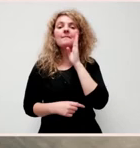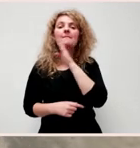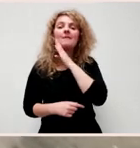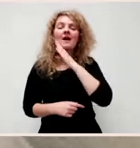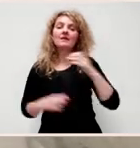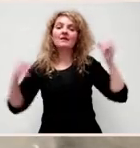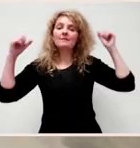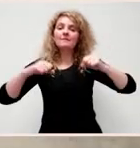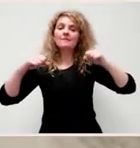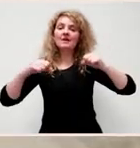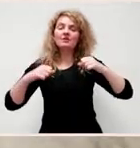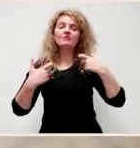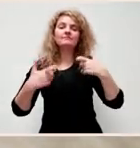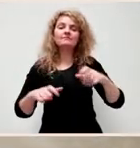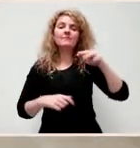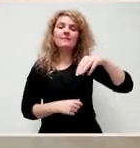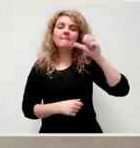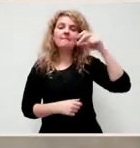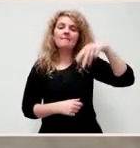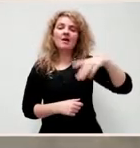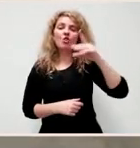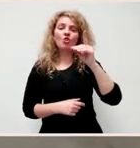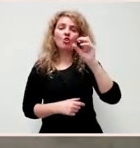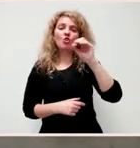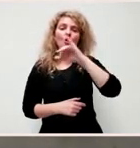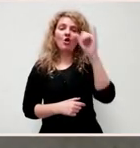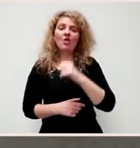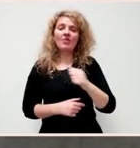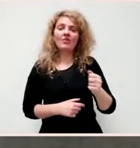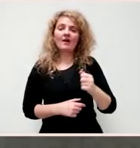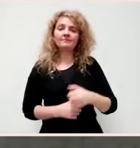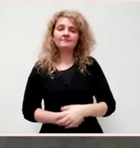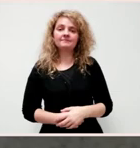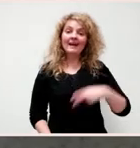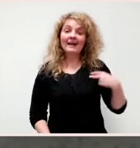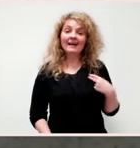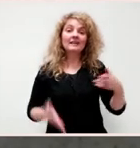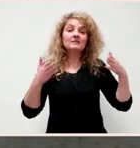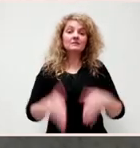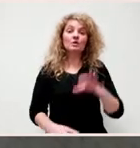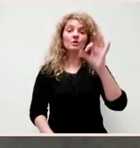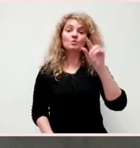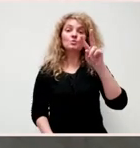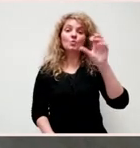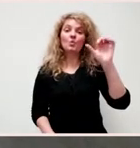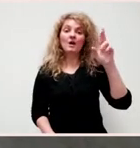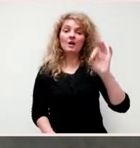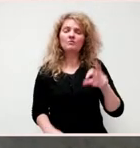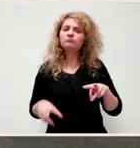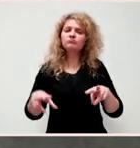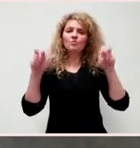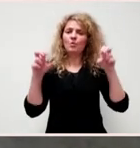En xeral, o sepulcro de Suero é